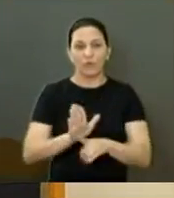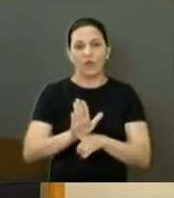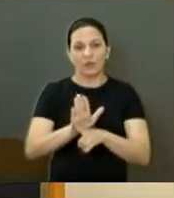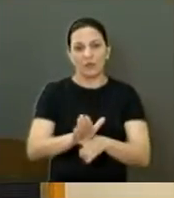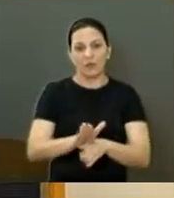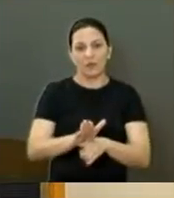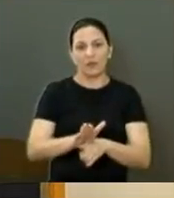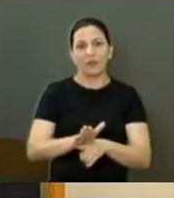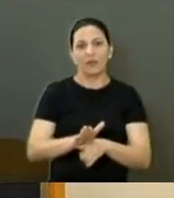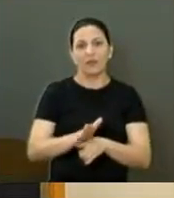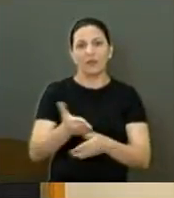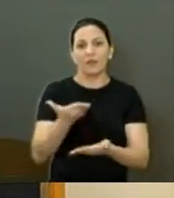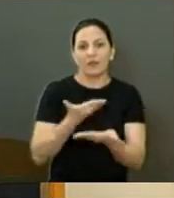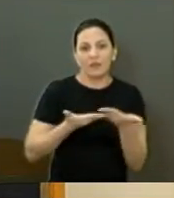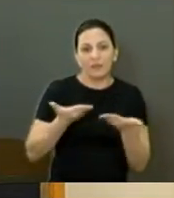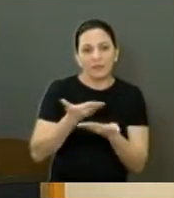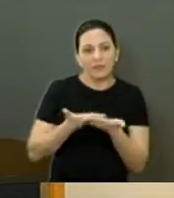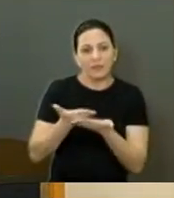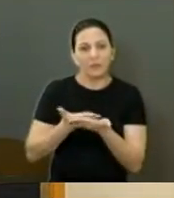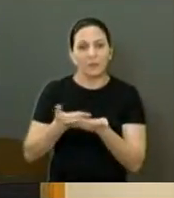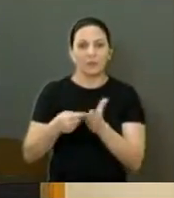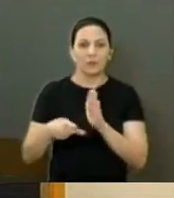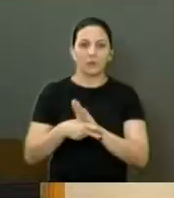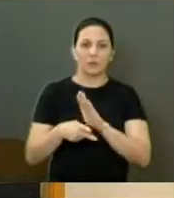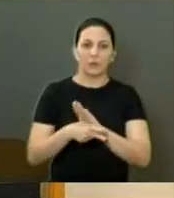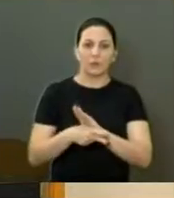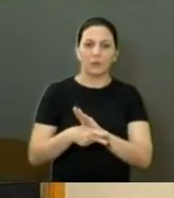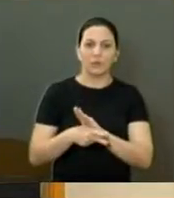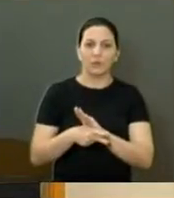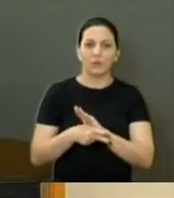questão para tratamento